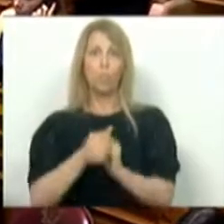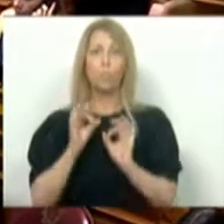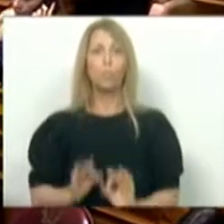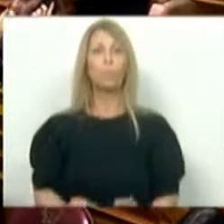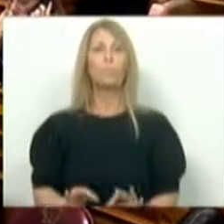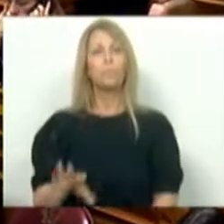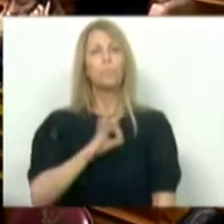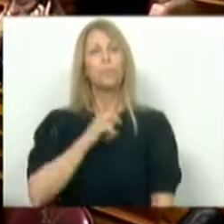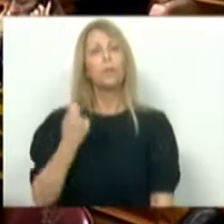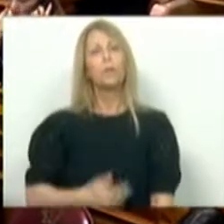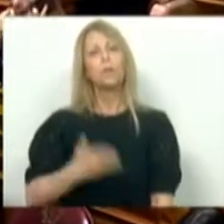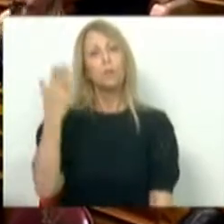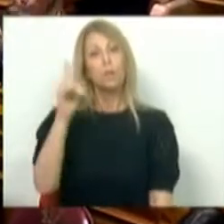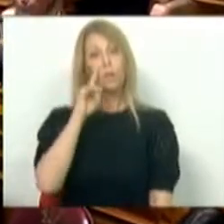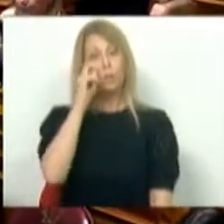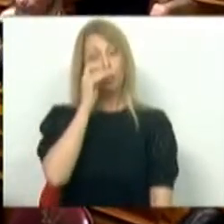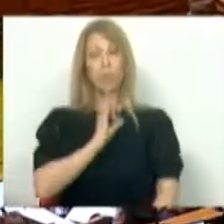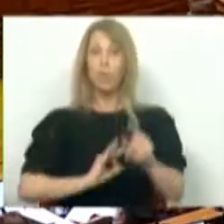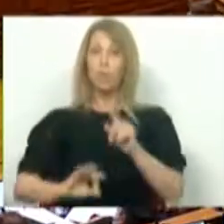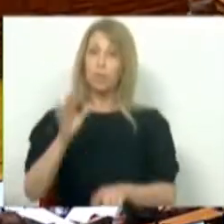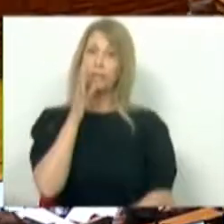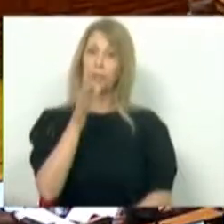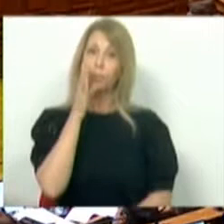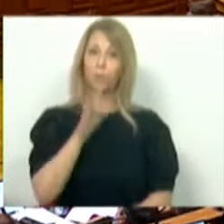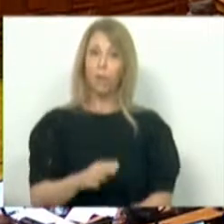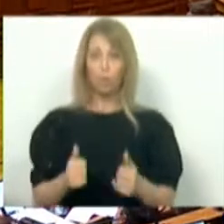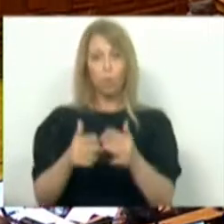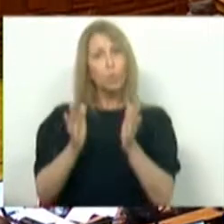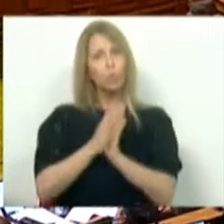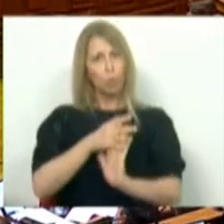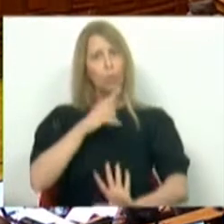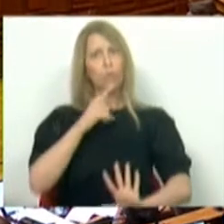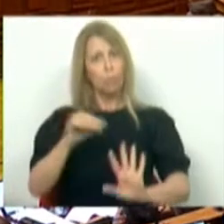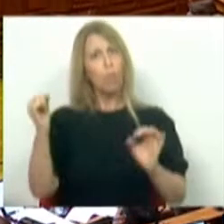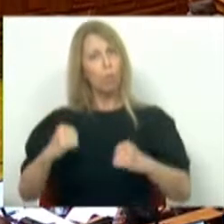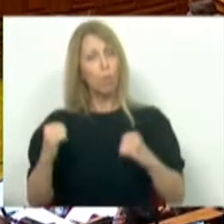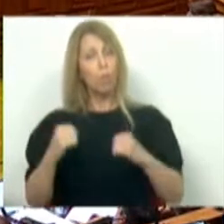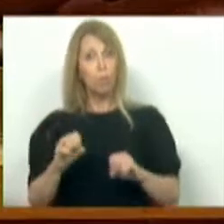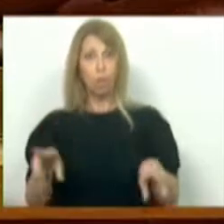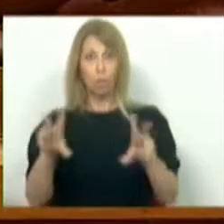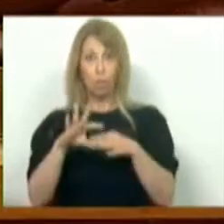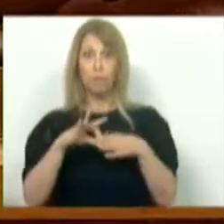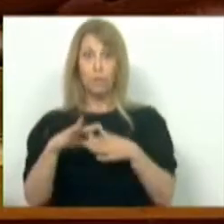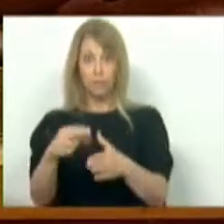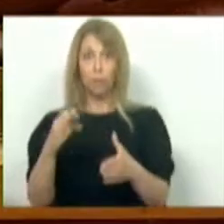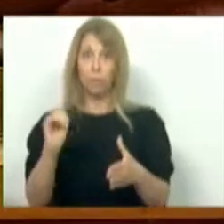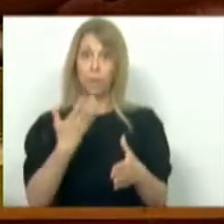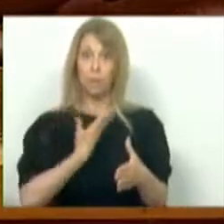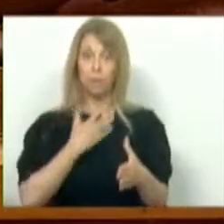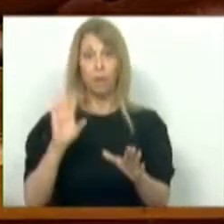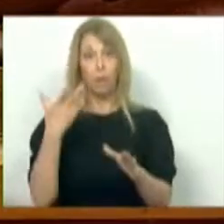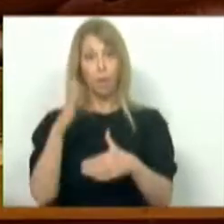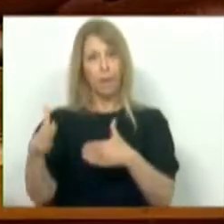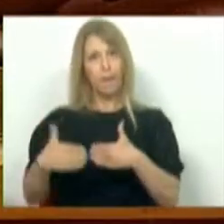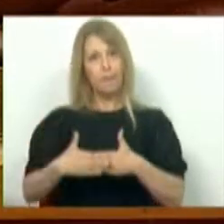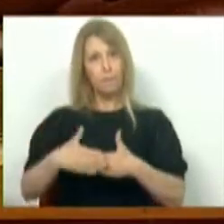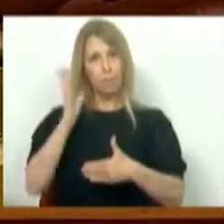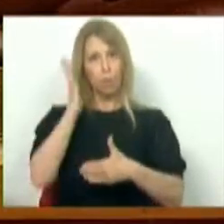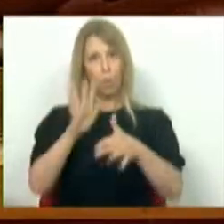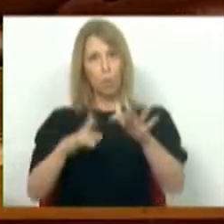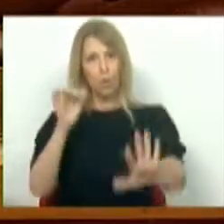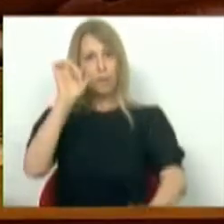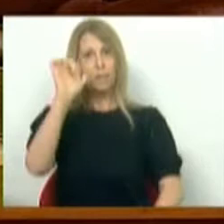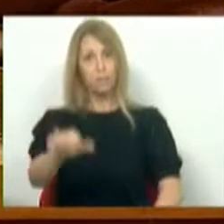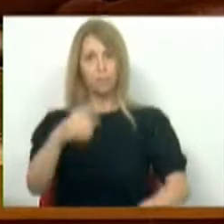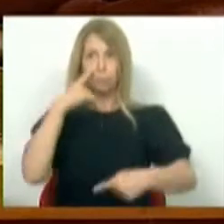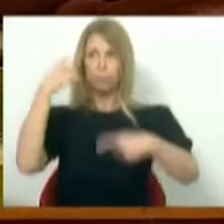Senhor Presidente, senhoras e senhores deputados, todos concordamos com o novo líder do PSD quando afirmou no encerramento do seu Congresso que